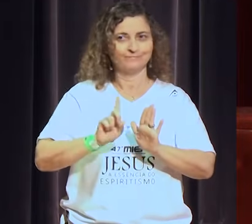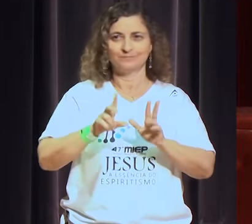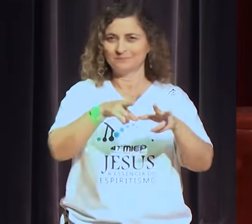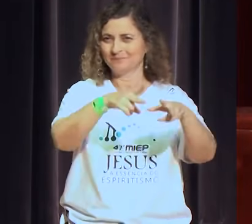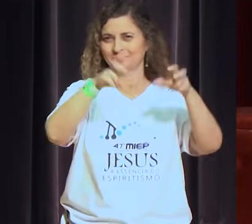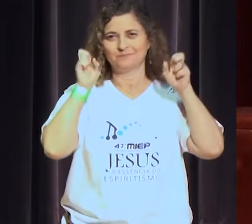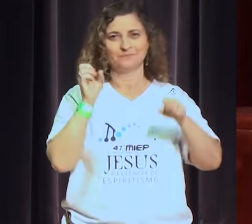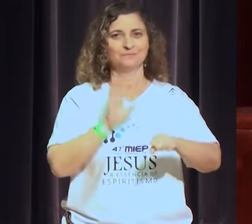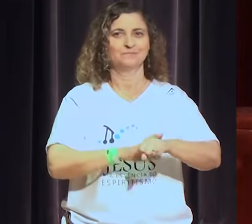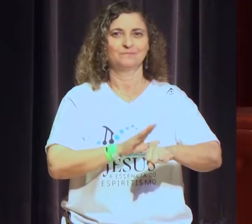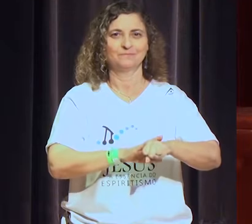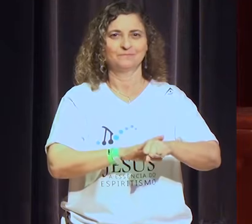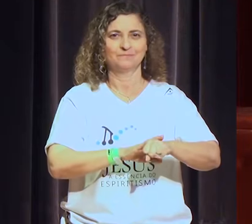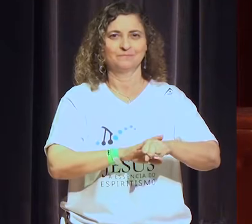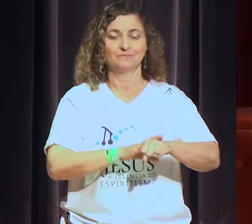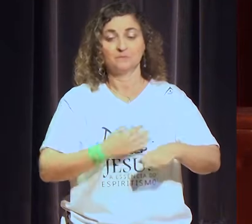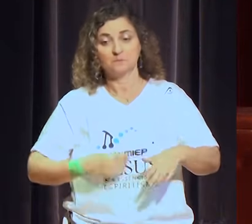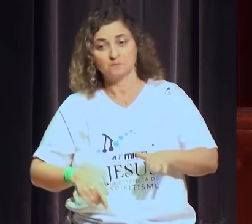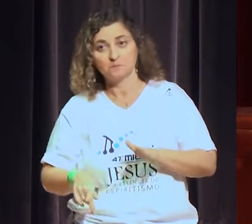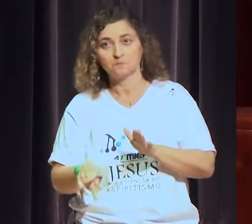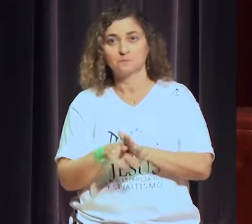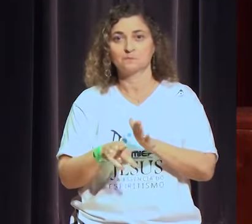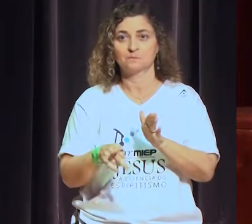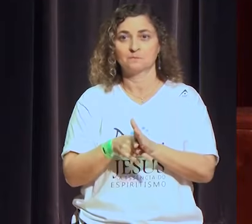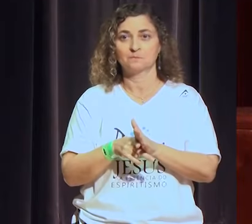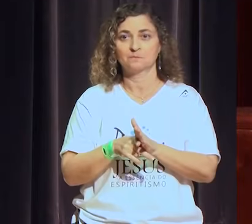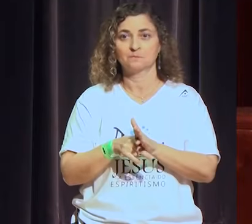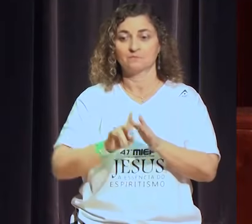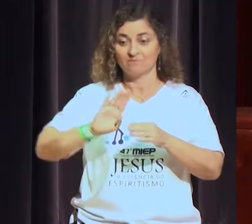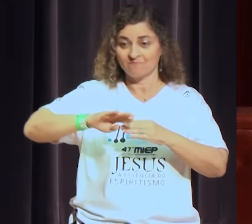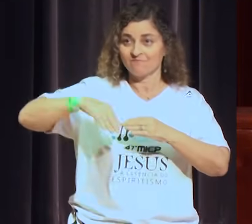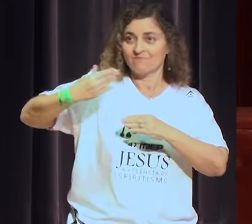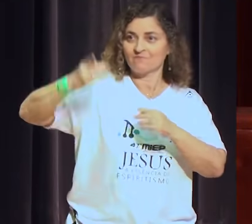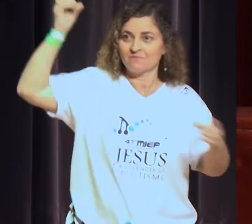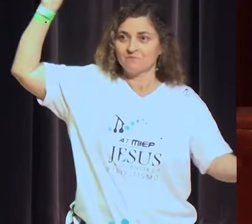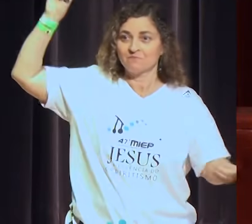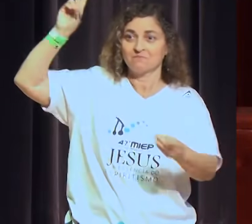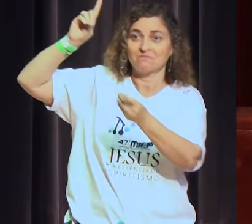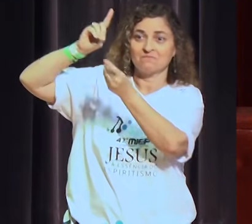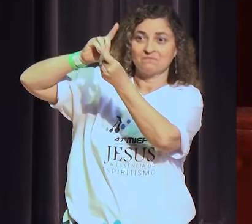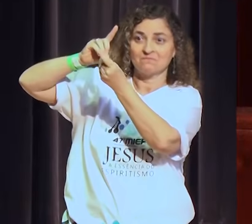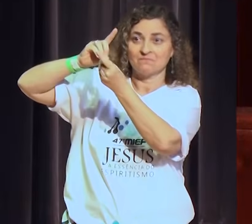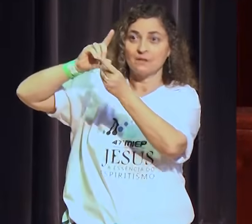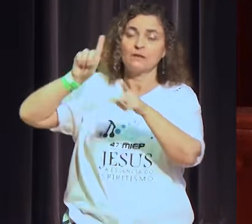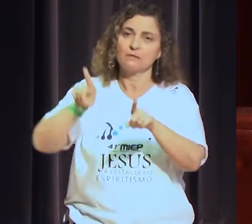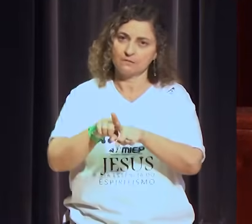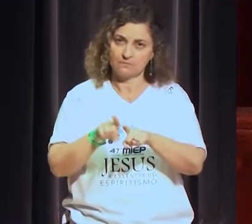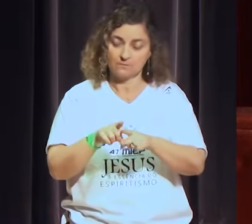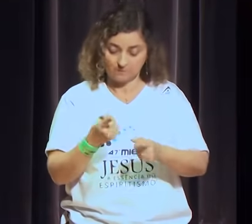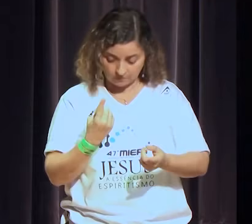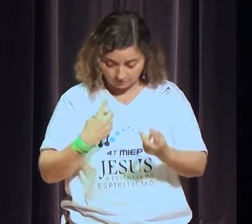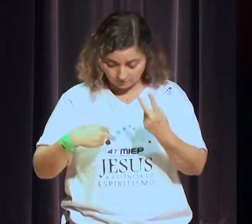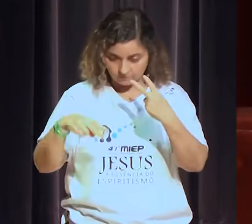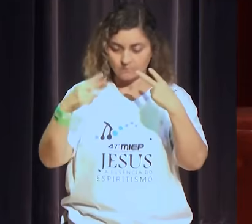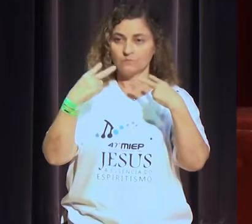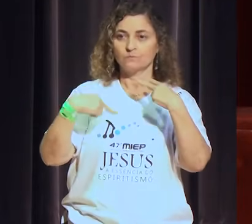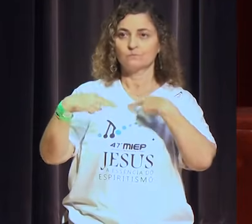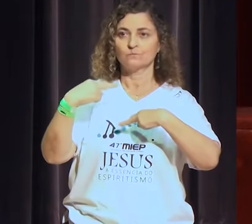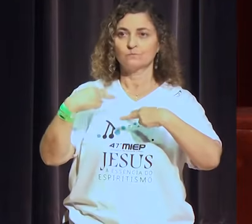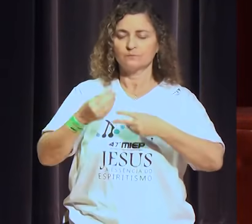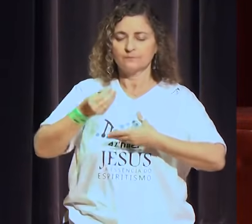material, mas também o contrário. Eu olho para dentro, eu